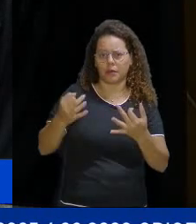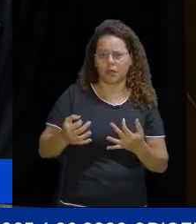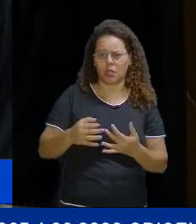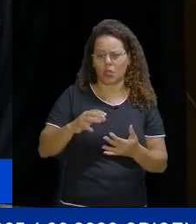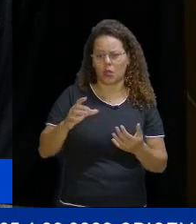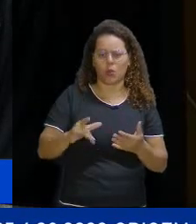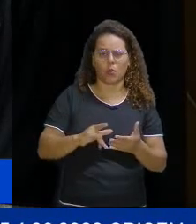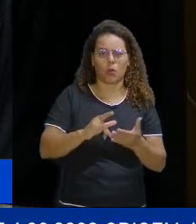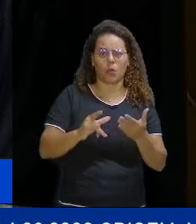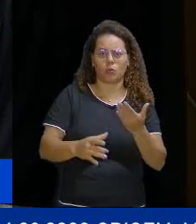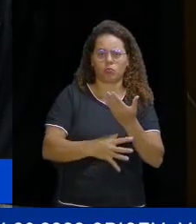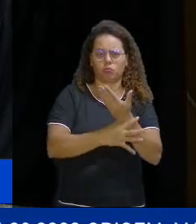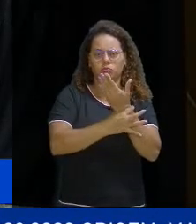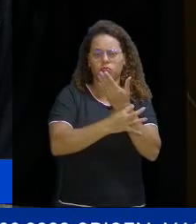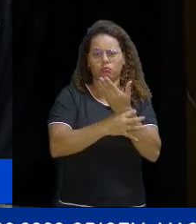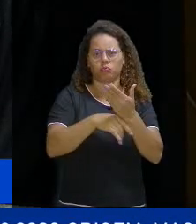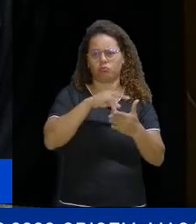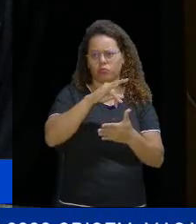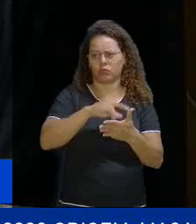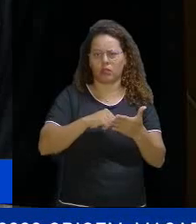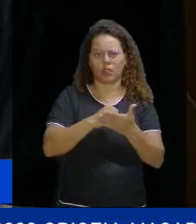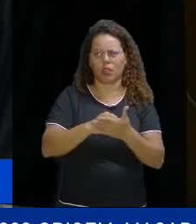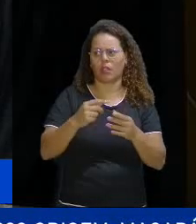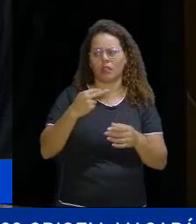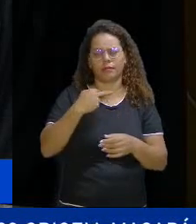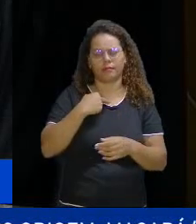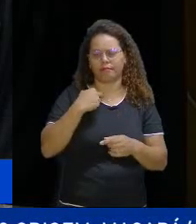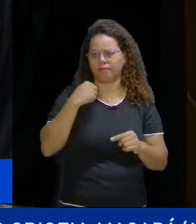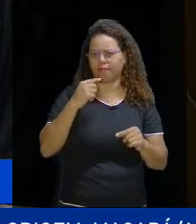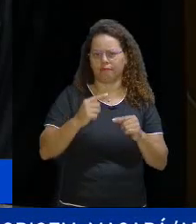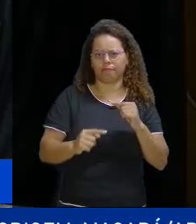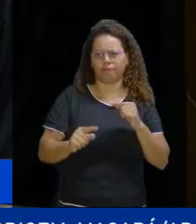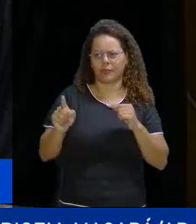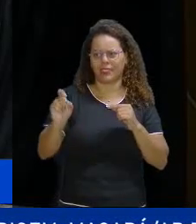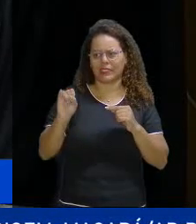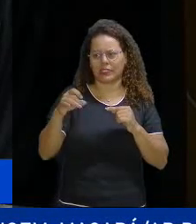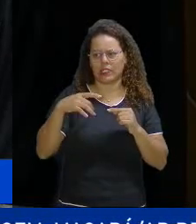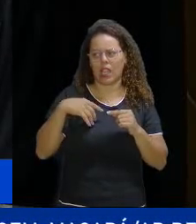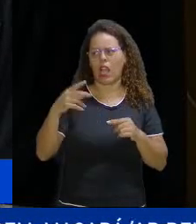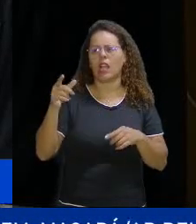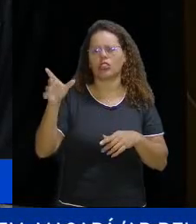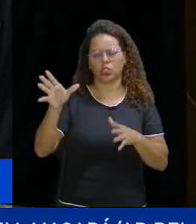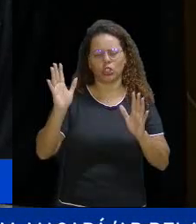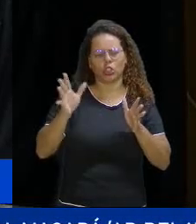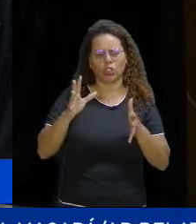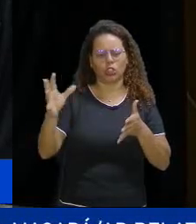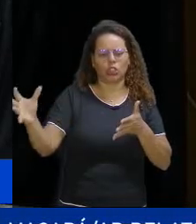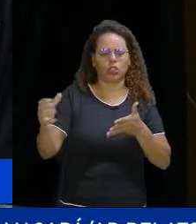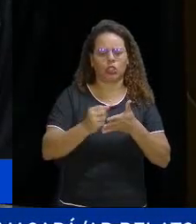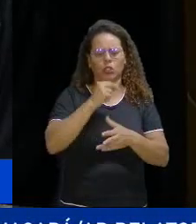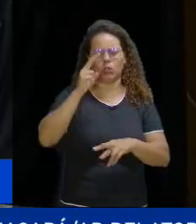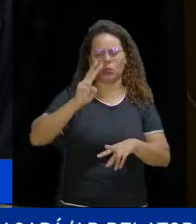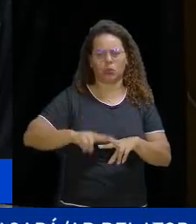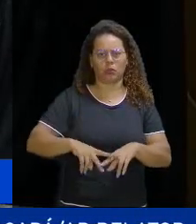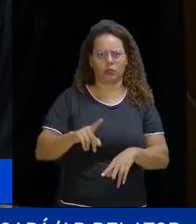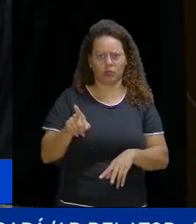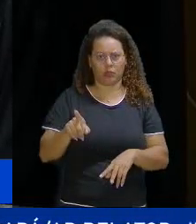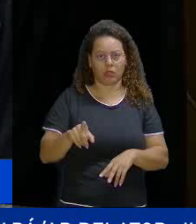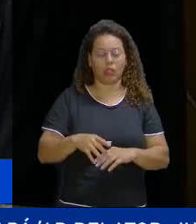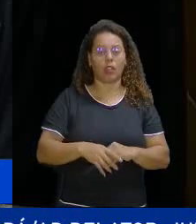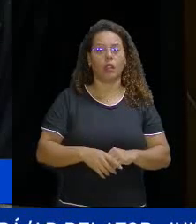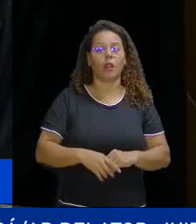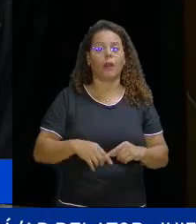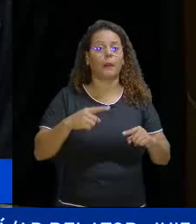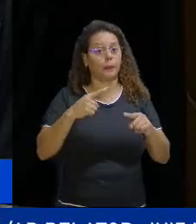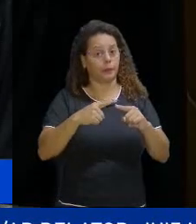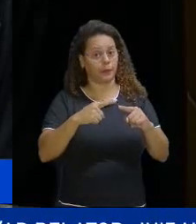não pode ser utilizado como sucedâneo recursal, Permanece o foco salvo em no juiz situações excepcionais, e que a Normande decisão Souza. interlocutória impugnada não